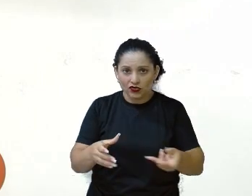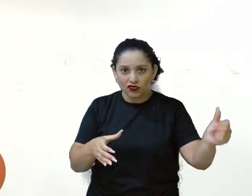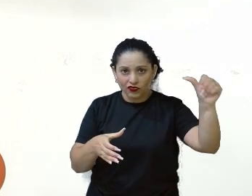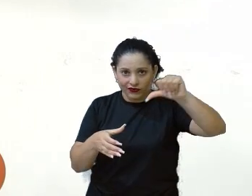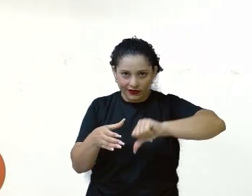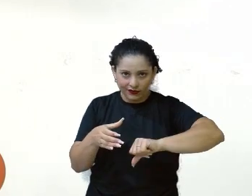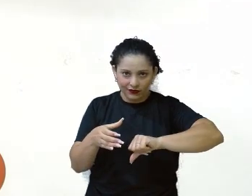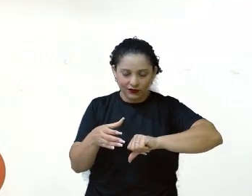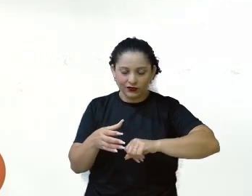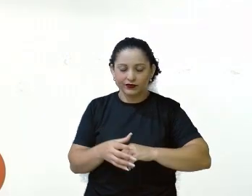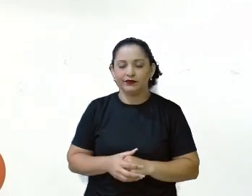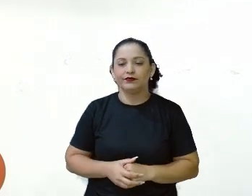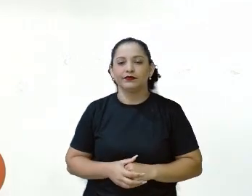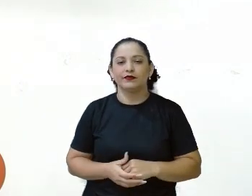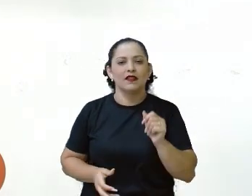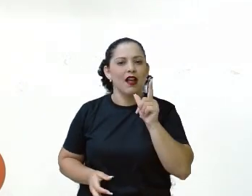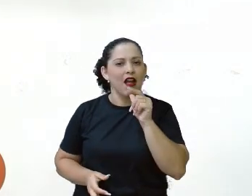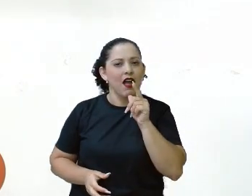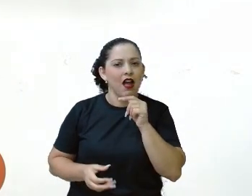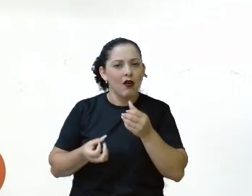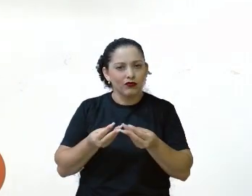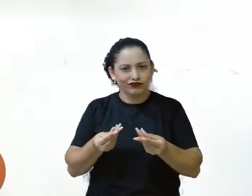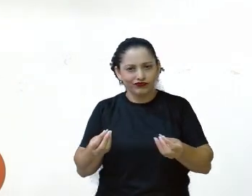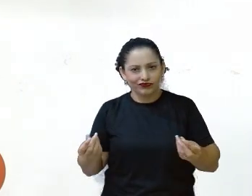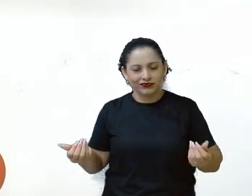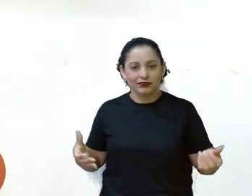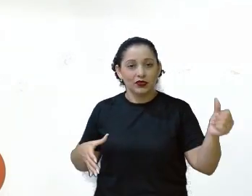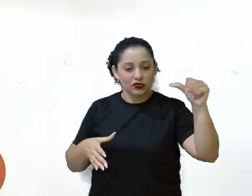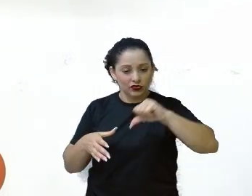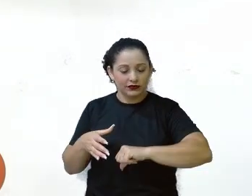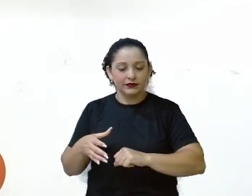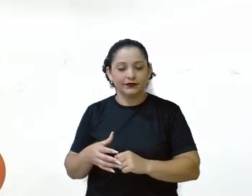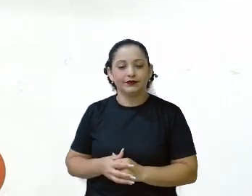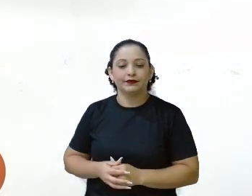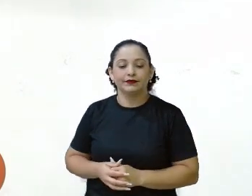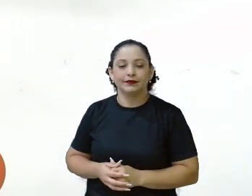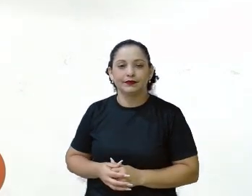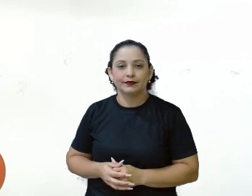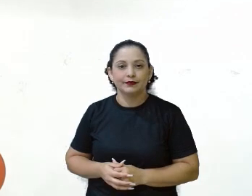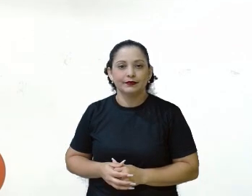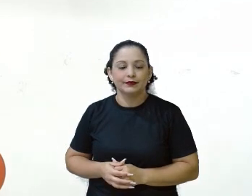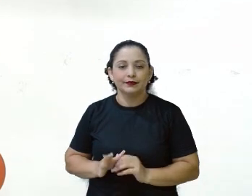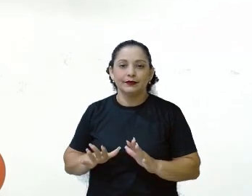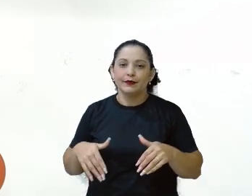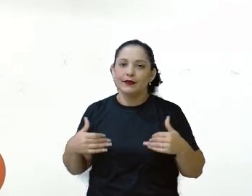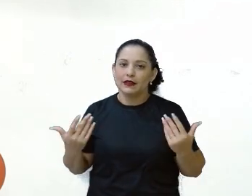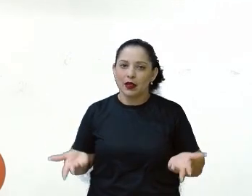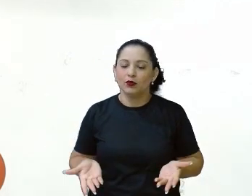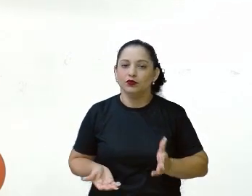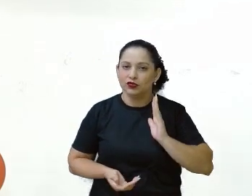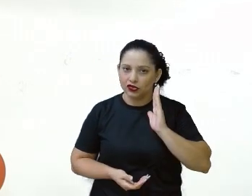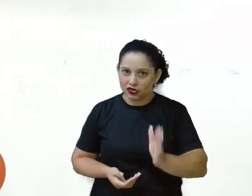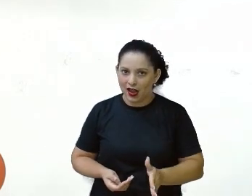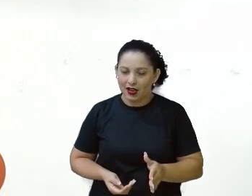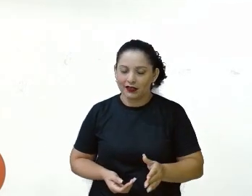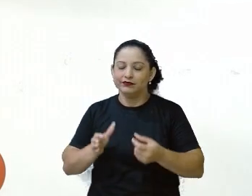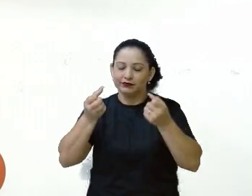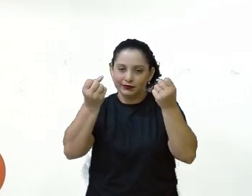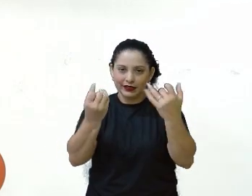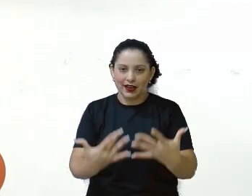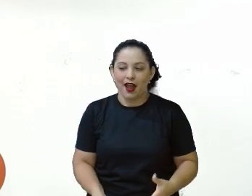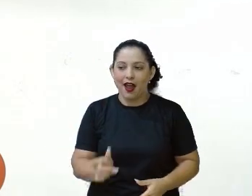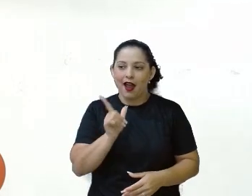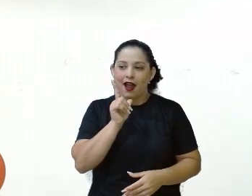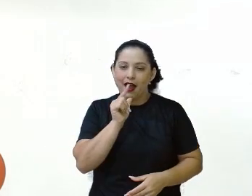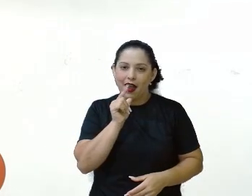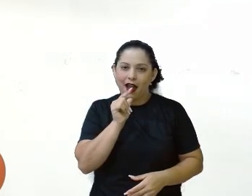falando especificamente das medidas de capacidade. Então, eu falei da água, que se você